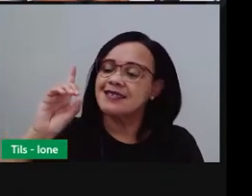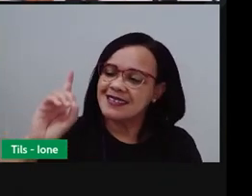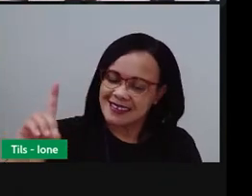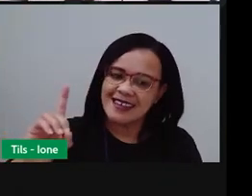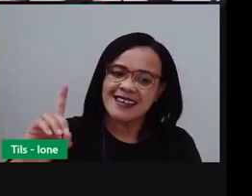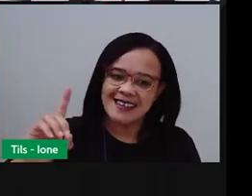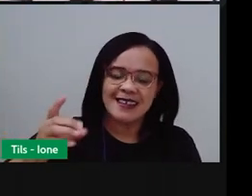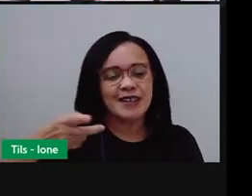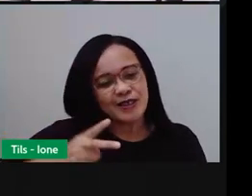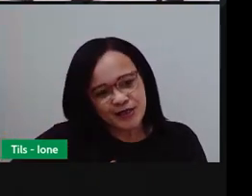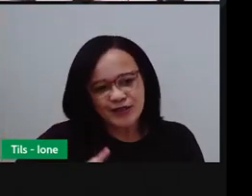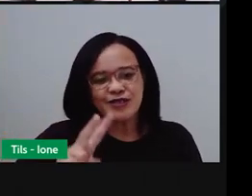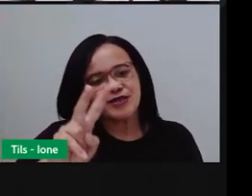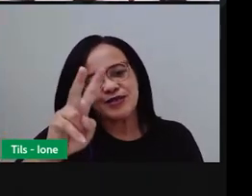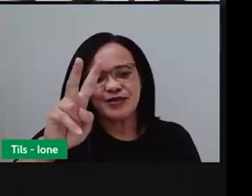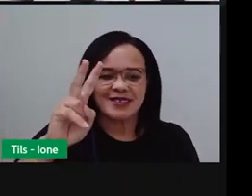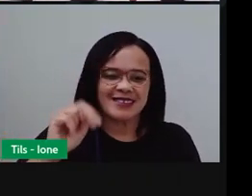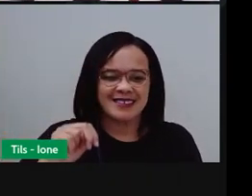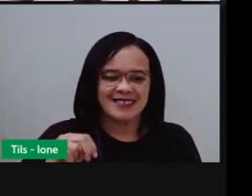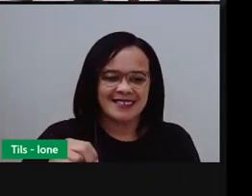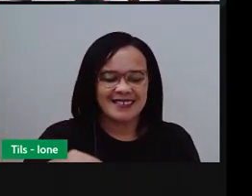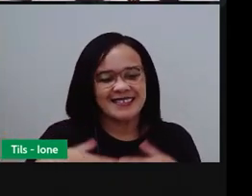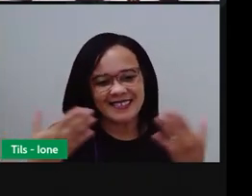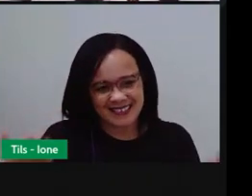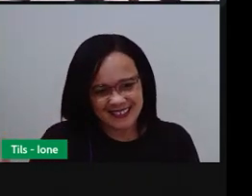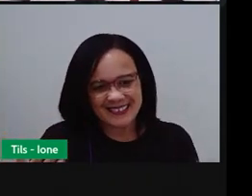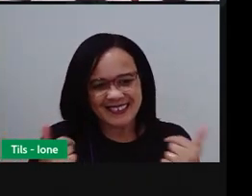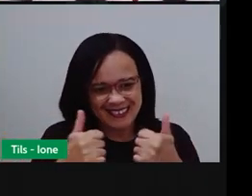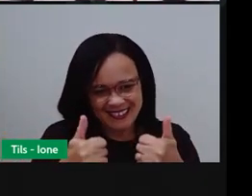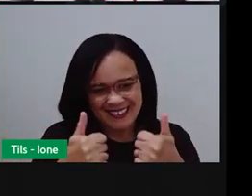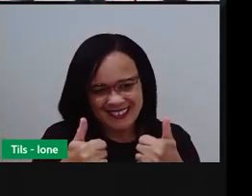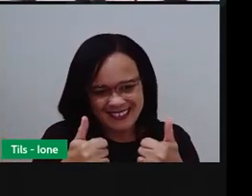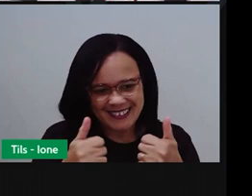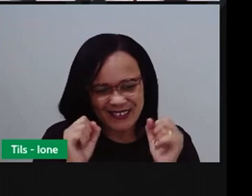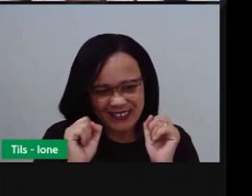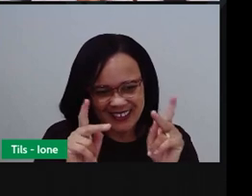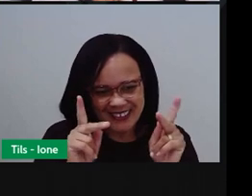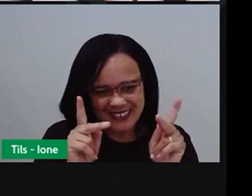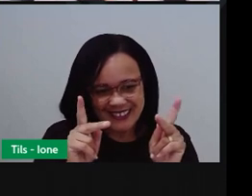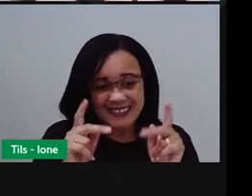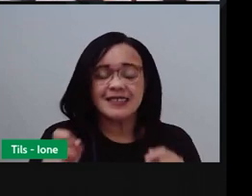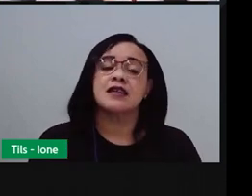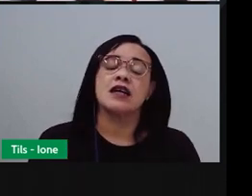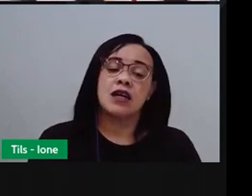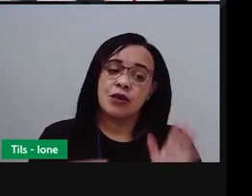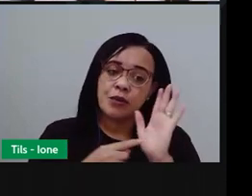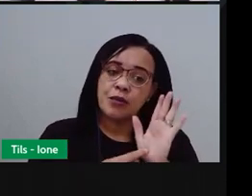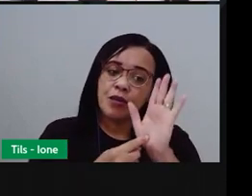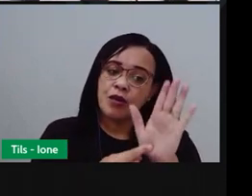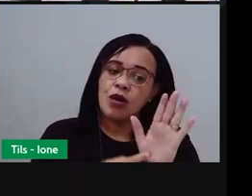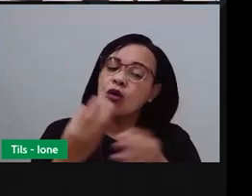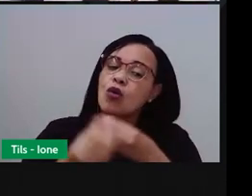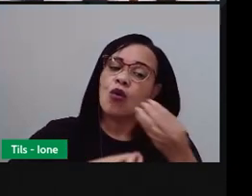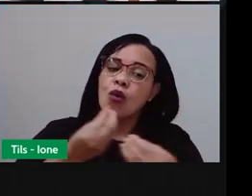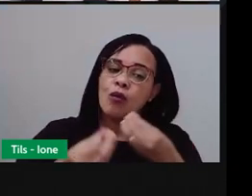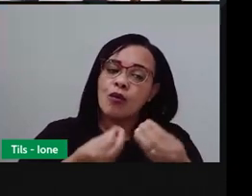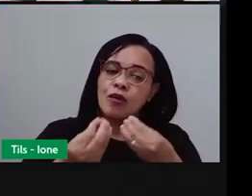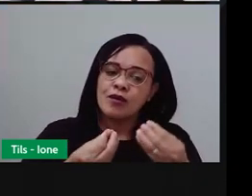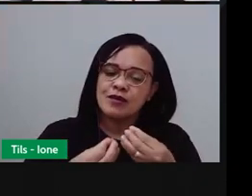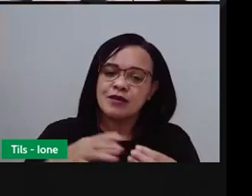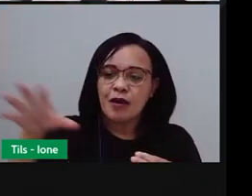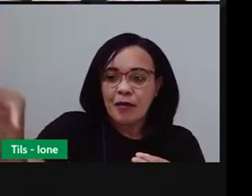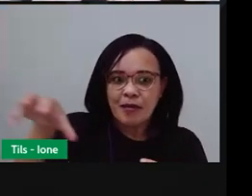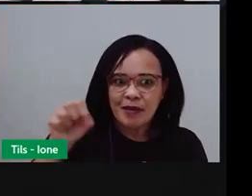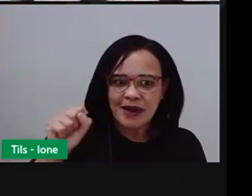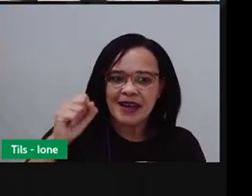D, depois letra E, e assim por diante, certo? Vou mostrar como é que faz. Então, corre